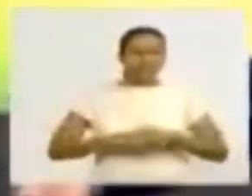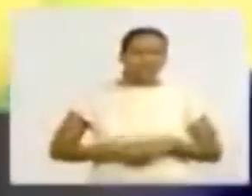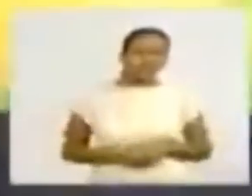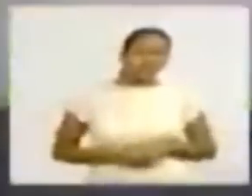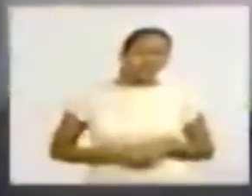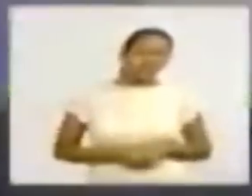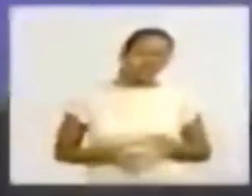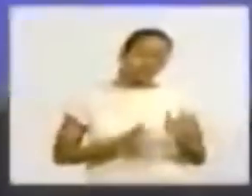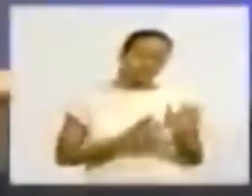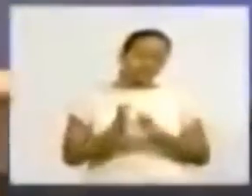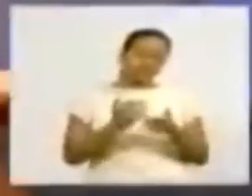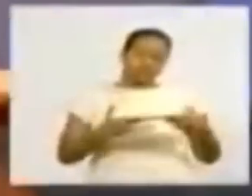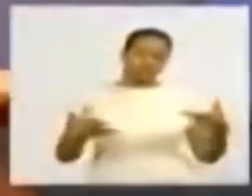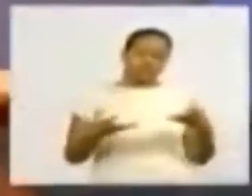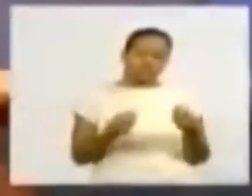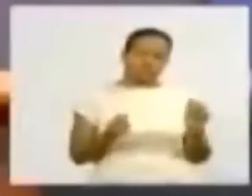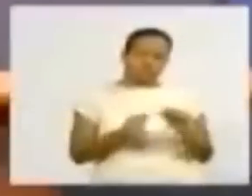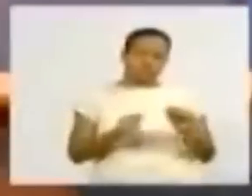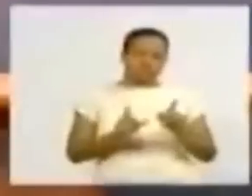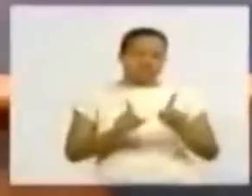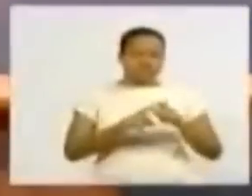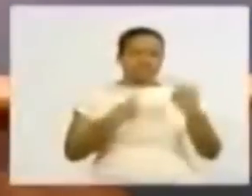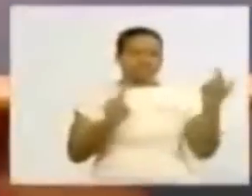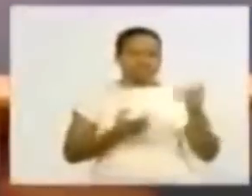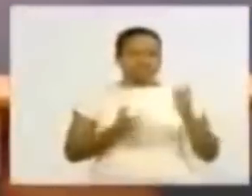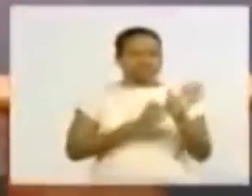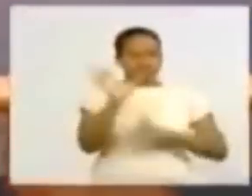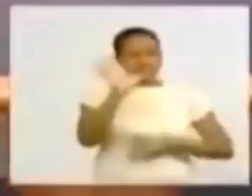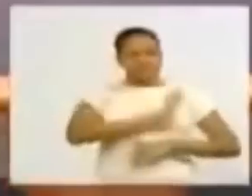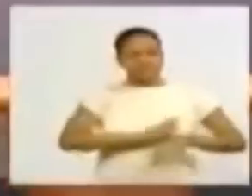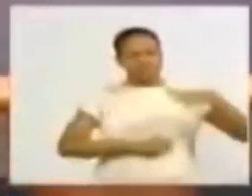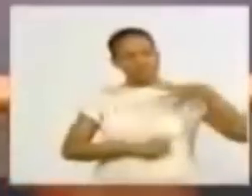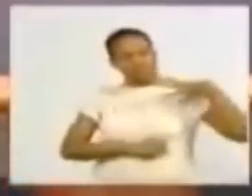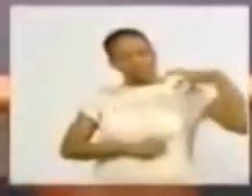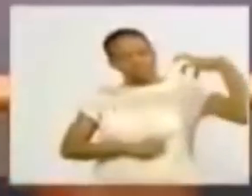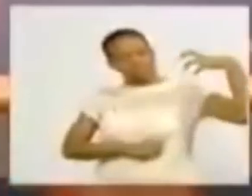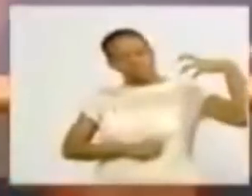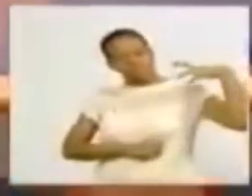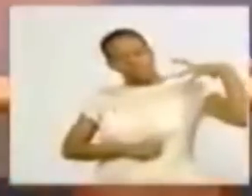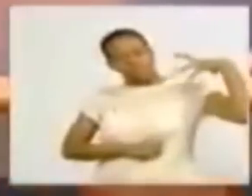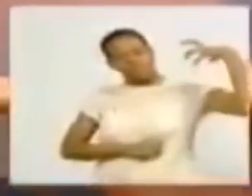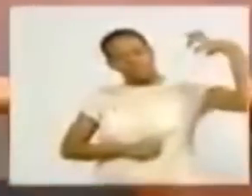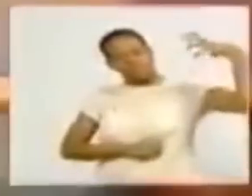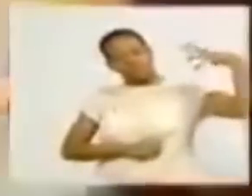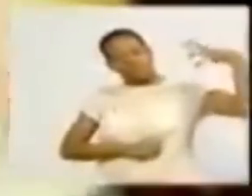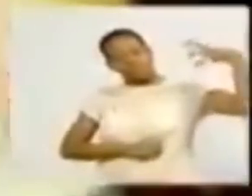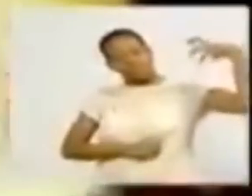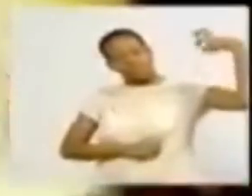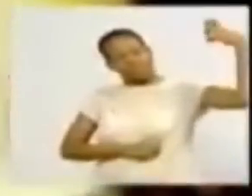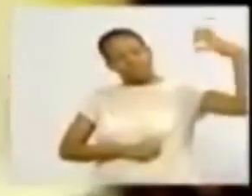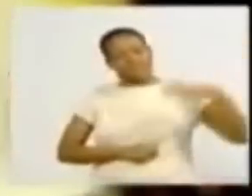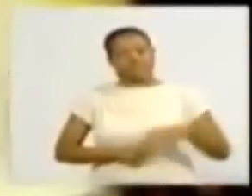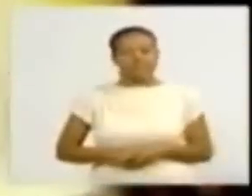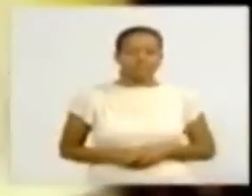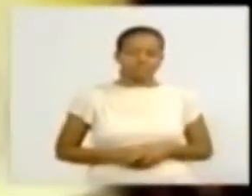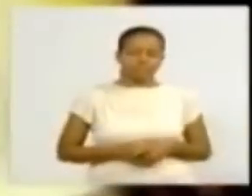inúmeras facetas, mas que tem essa absolutamente sedutora, e que diz, através de